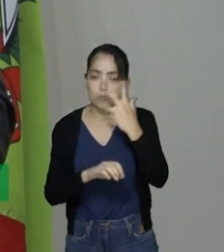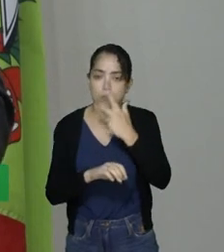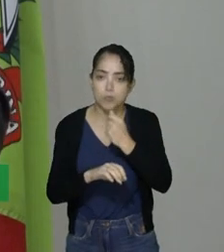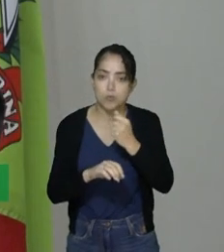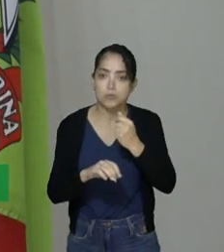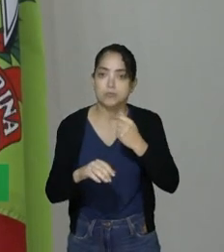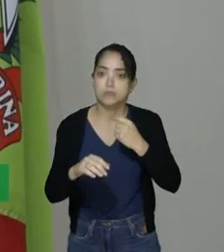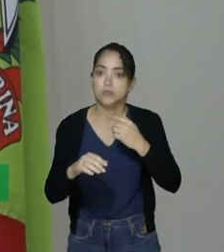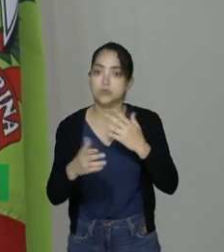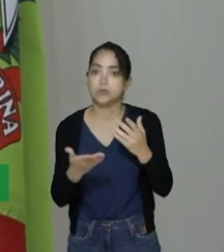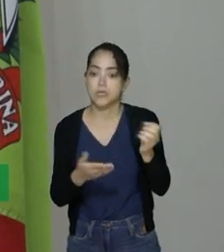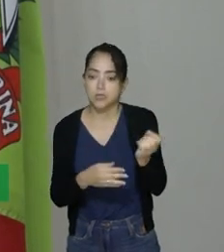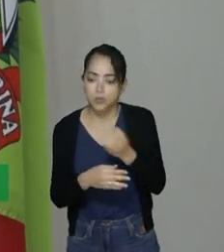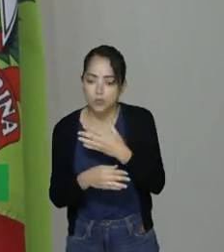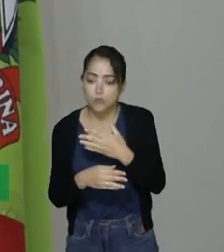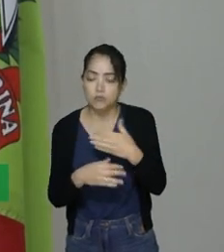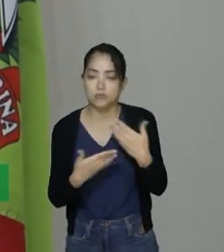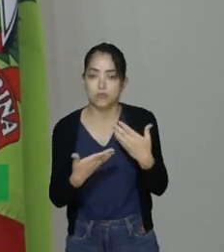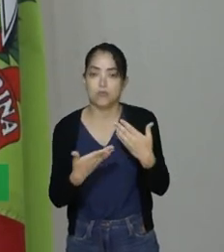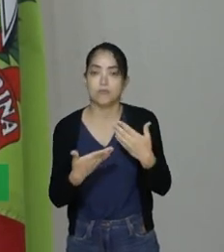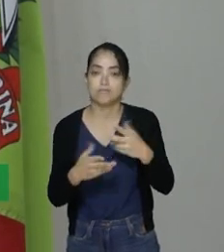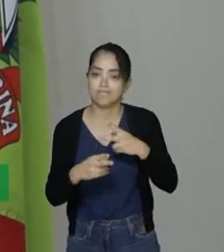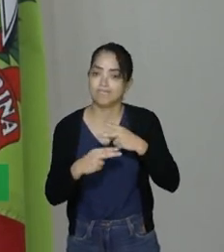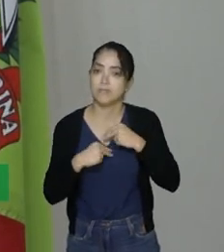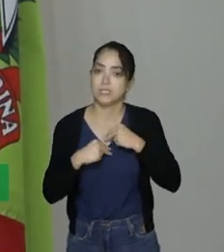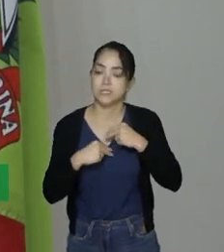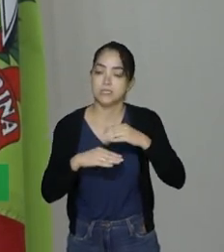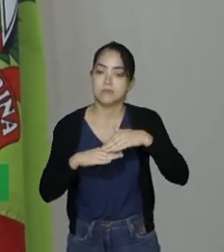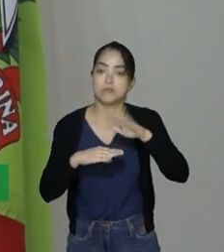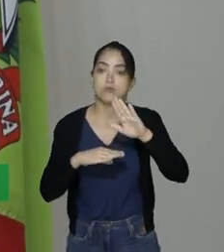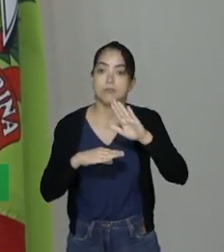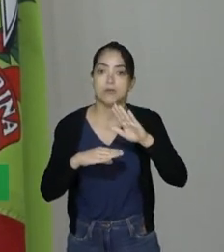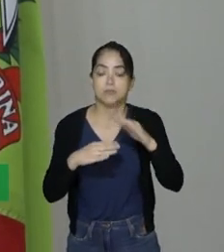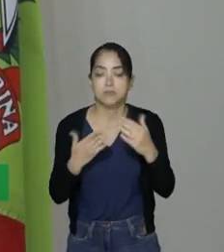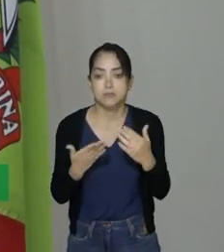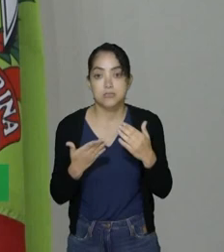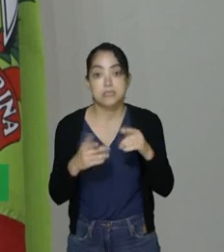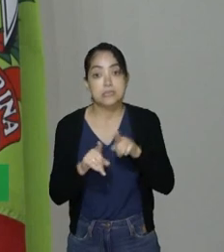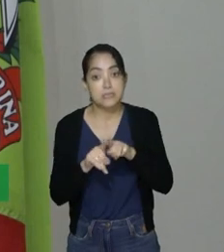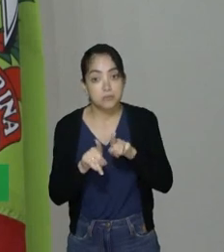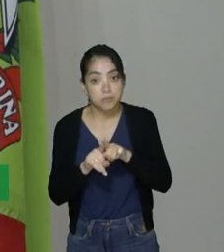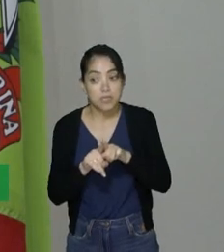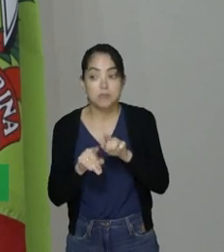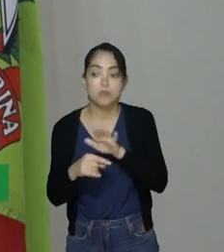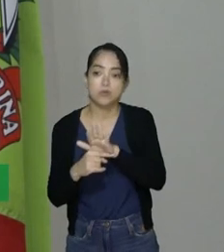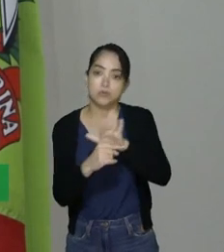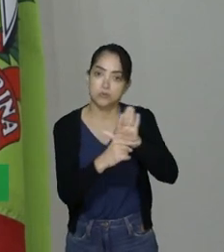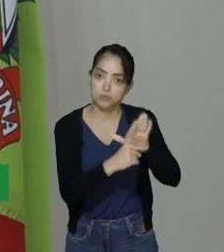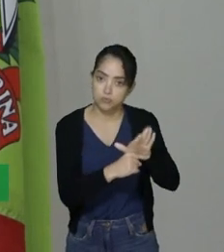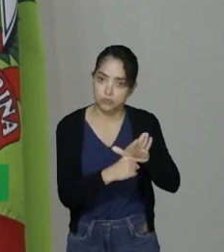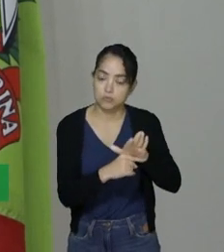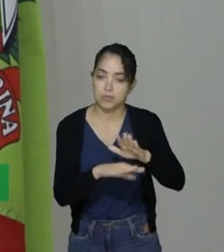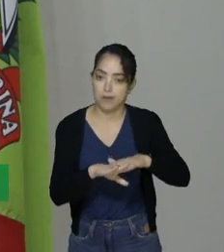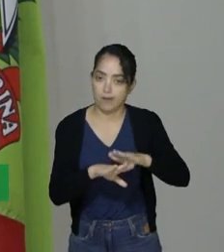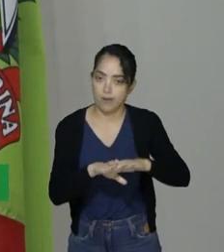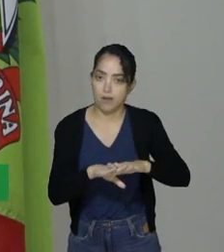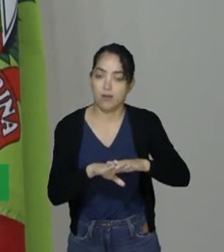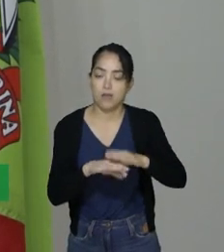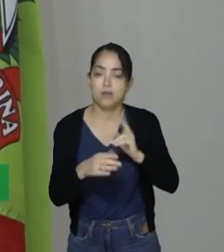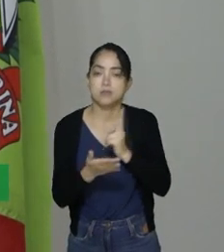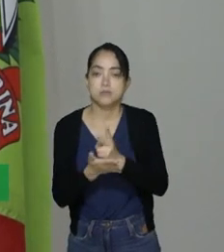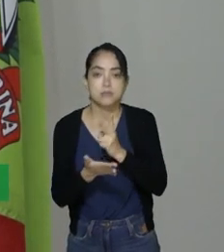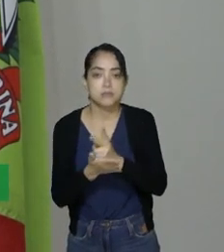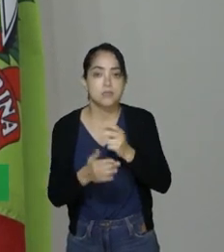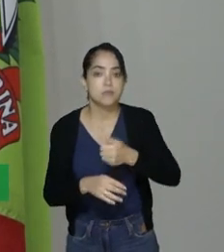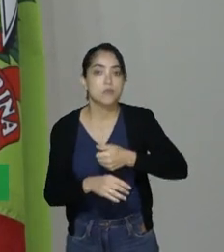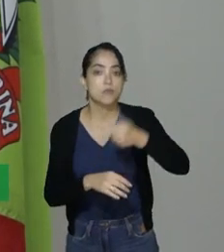inovador do Brasil. Nós merecemos mais. E essa casa também pode contribuir para que nós possamos continuar sempre sendo o